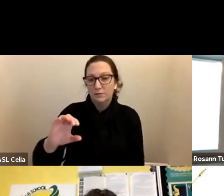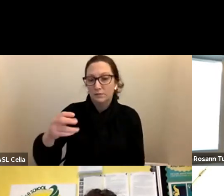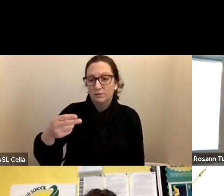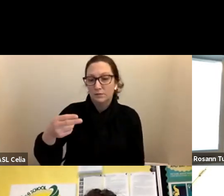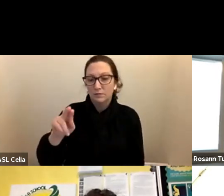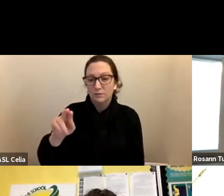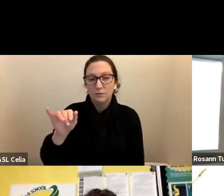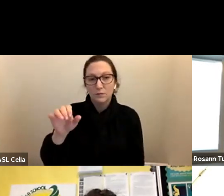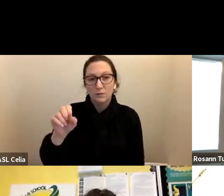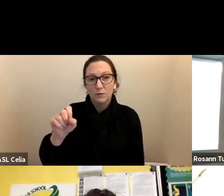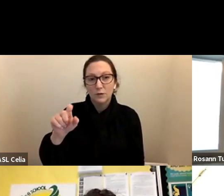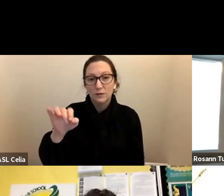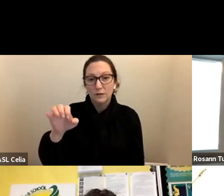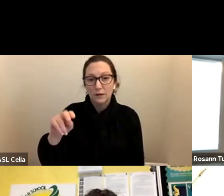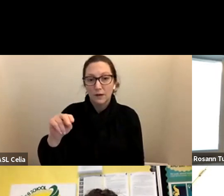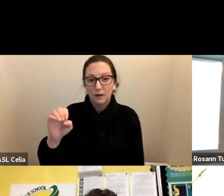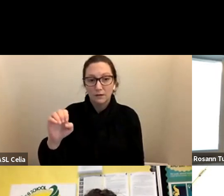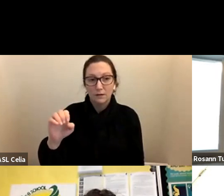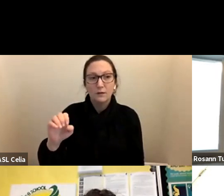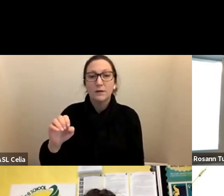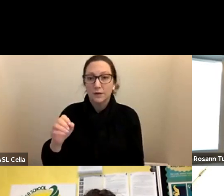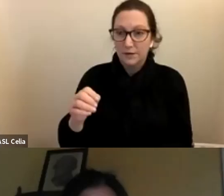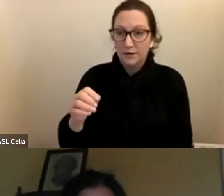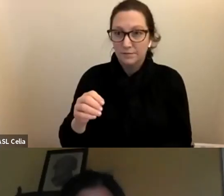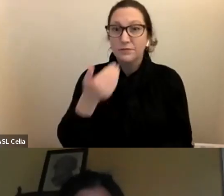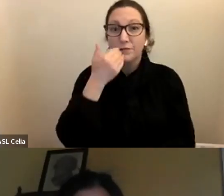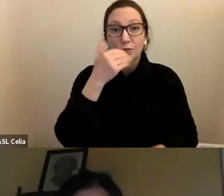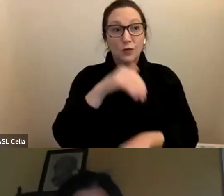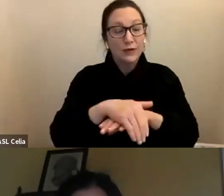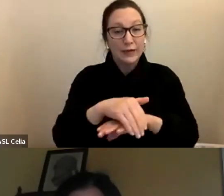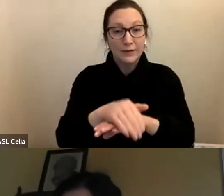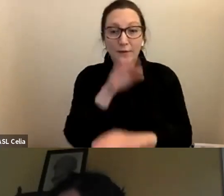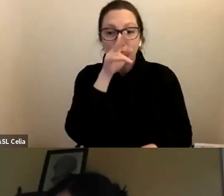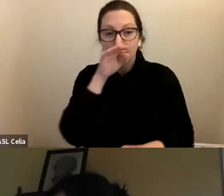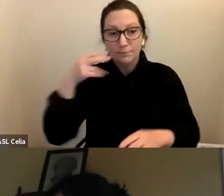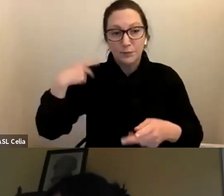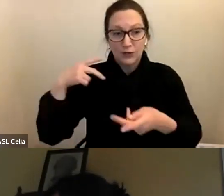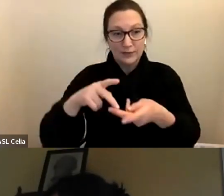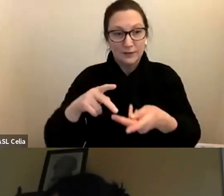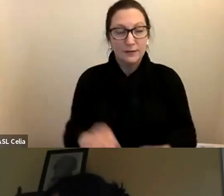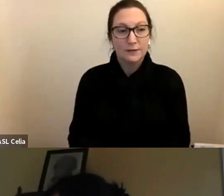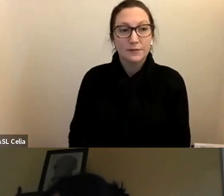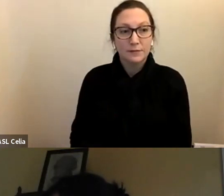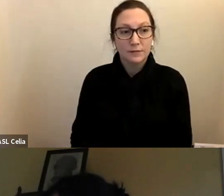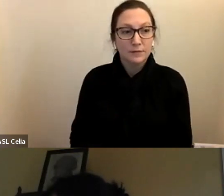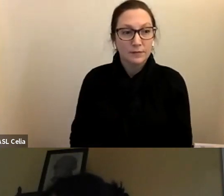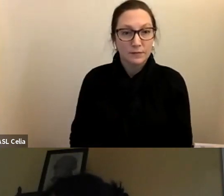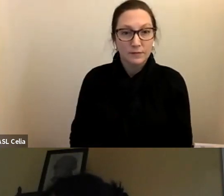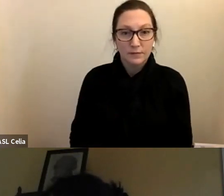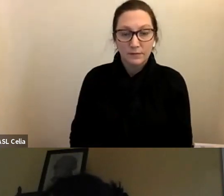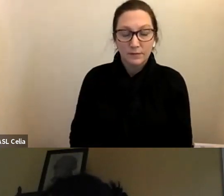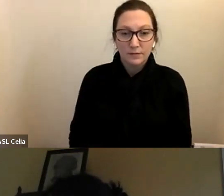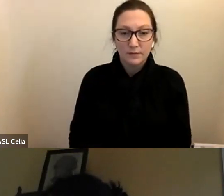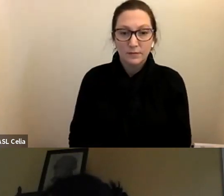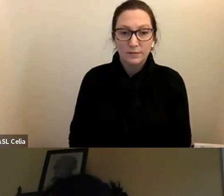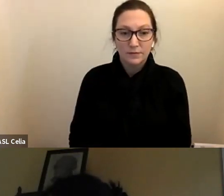Please introduce yourself. Hi, good evening. Oi, boa noite. Meu nome é Cristiane, eu sou intérprete de português